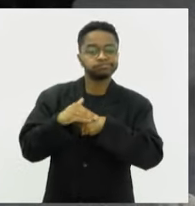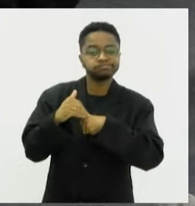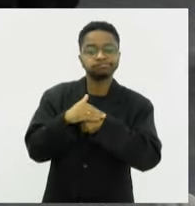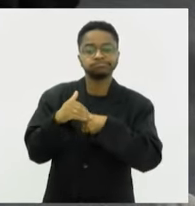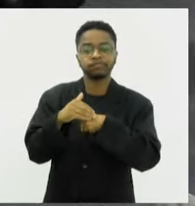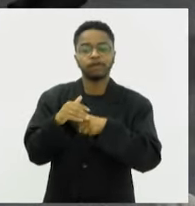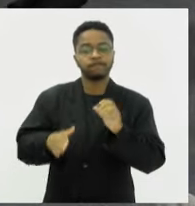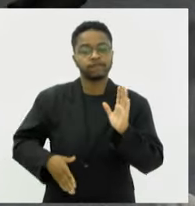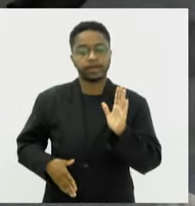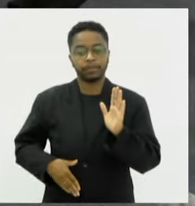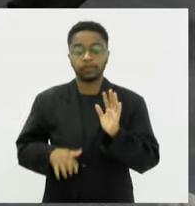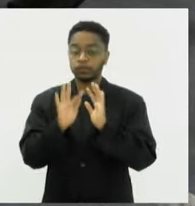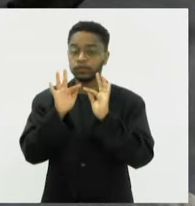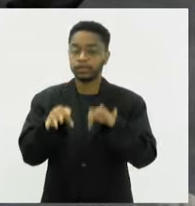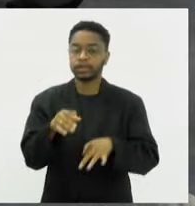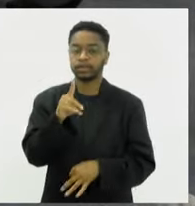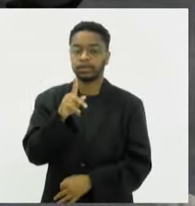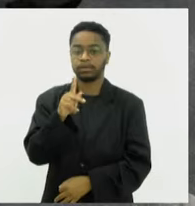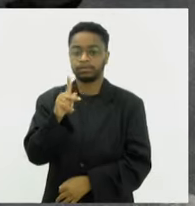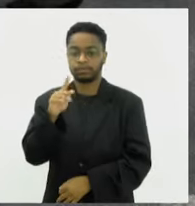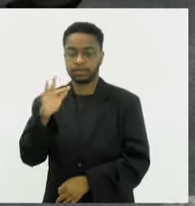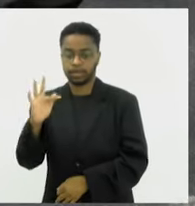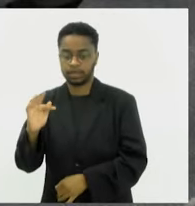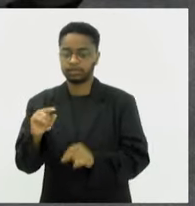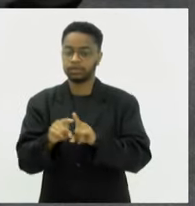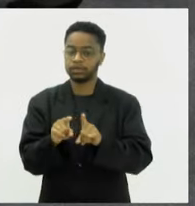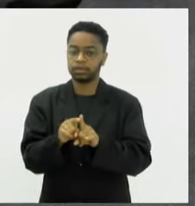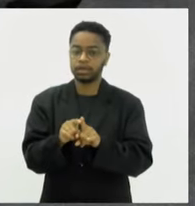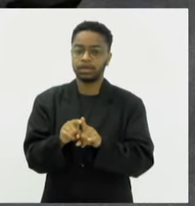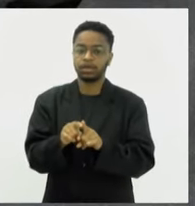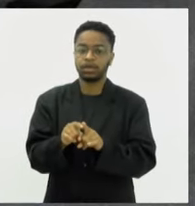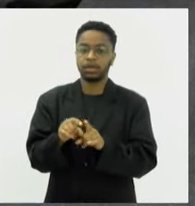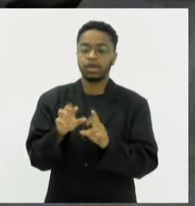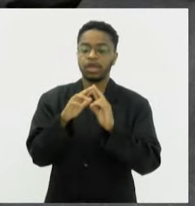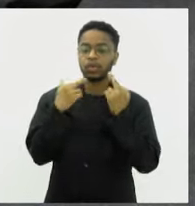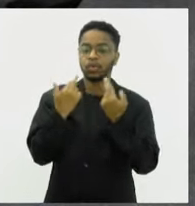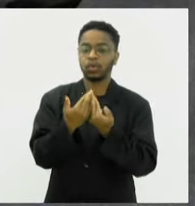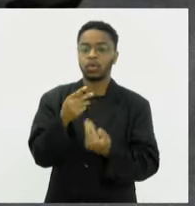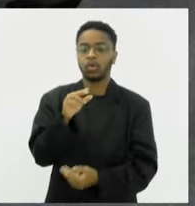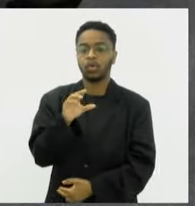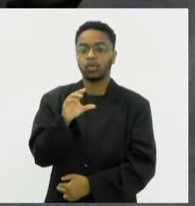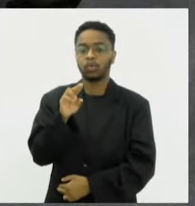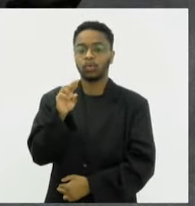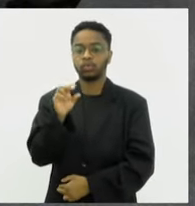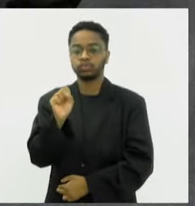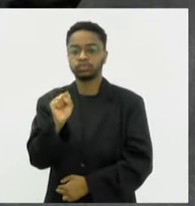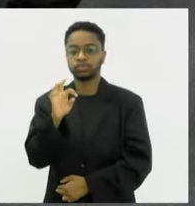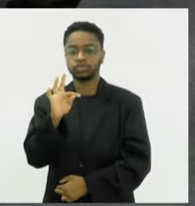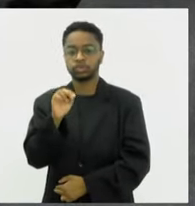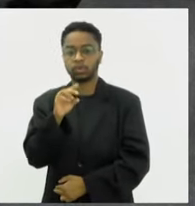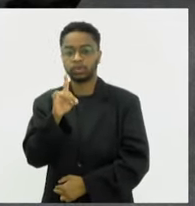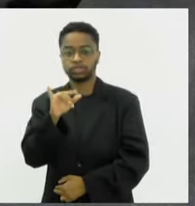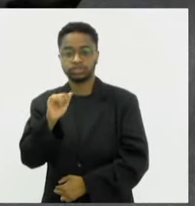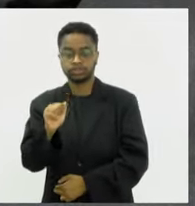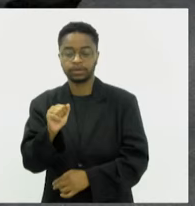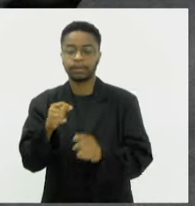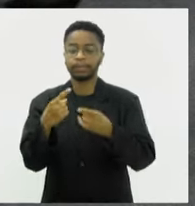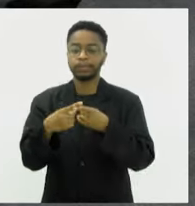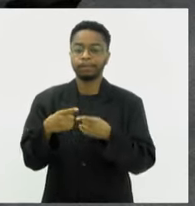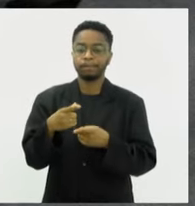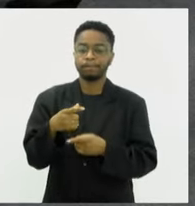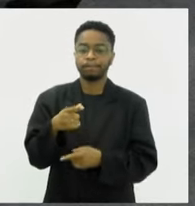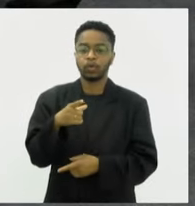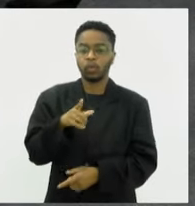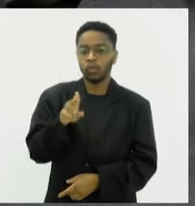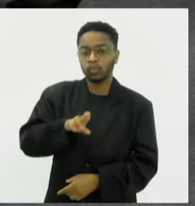DPF. Fim dessa audiência de custódia, que é uma vergonha, que você vê os caras é pego com um 762 e, infelizmente, é liberado. Mas